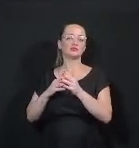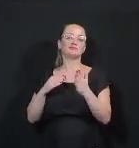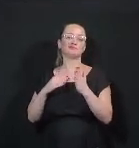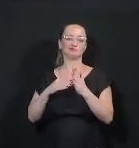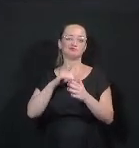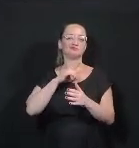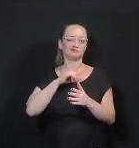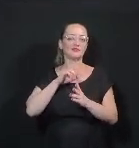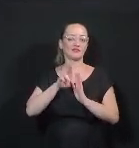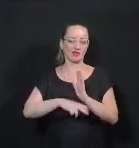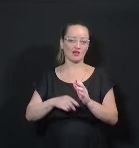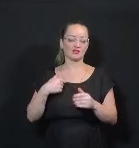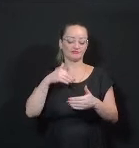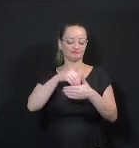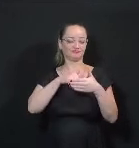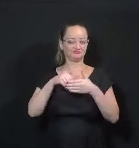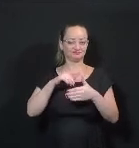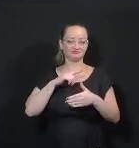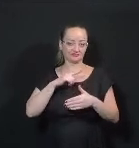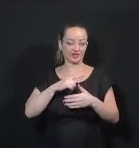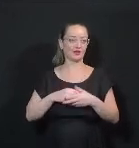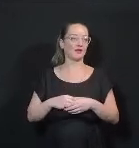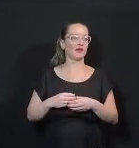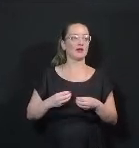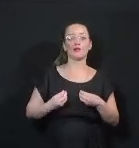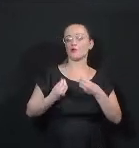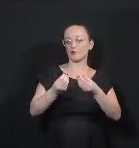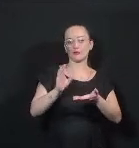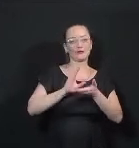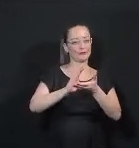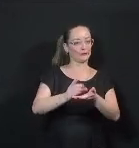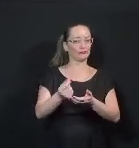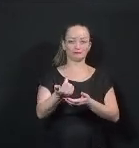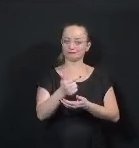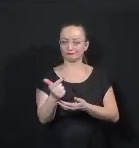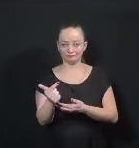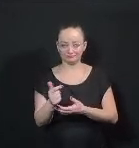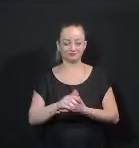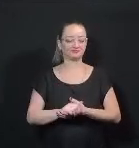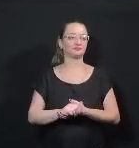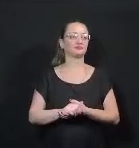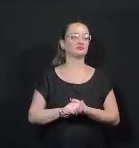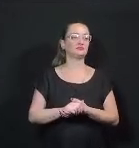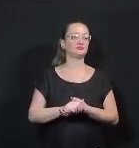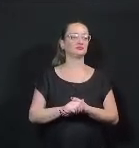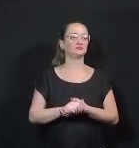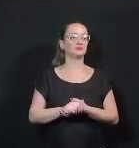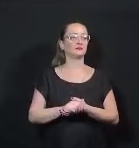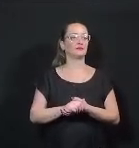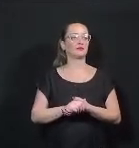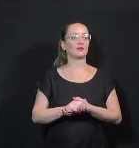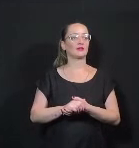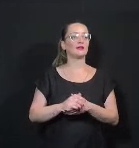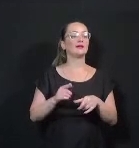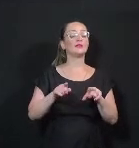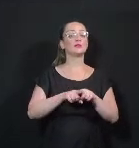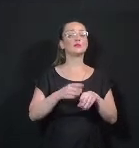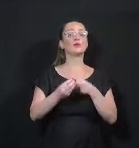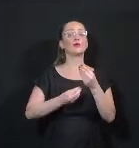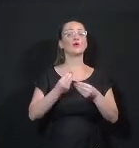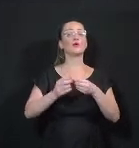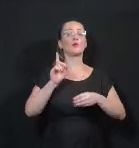suas candidaturas, não dão financiamento para as mulheres, né? E também como funcionam as